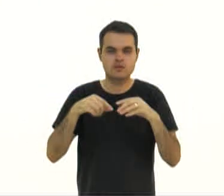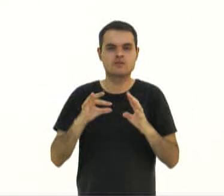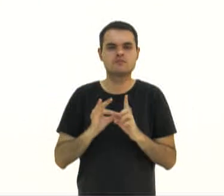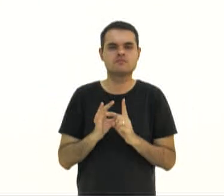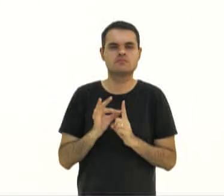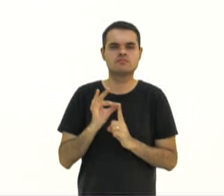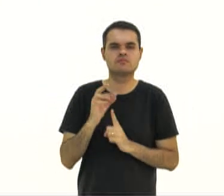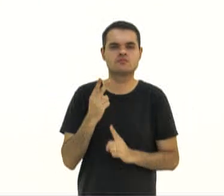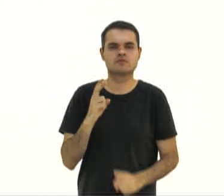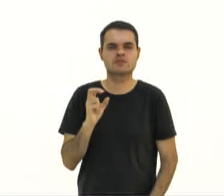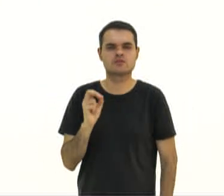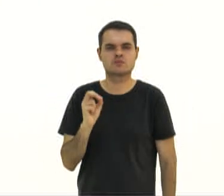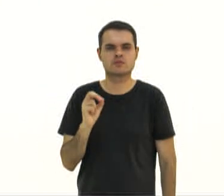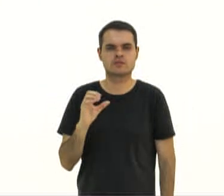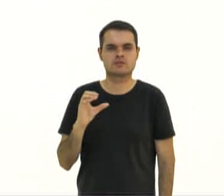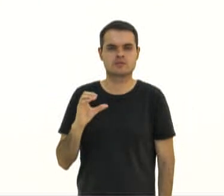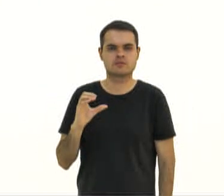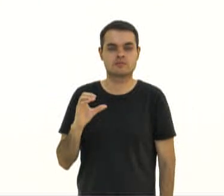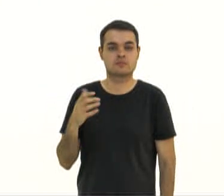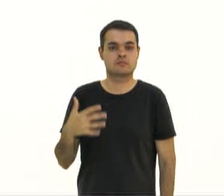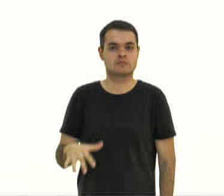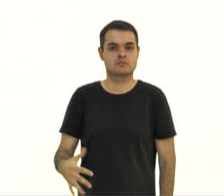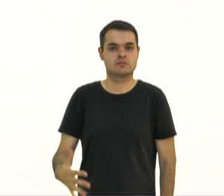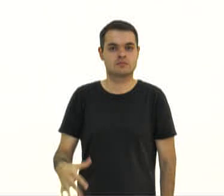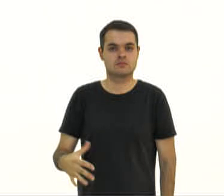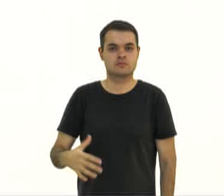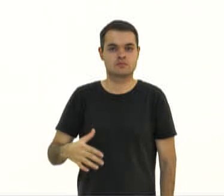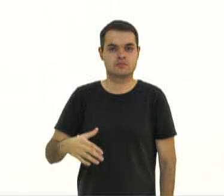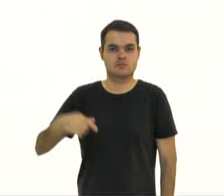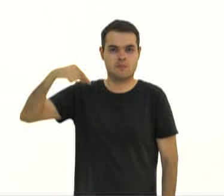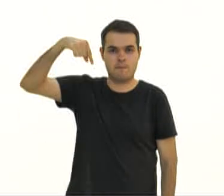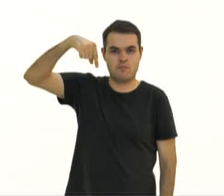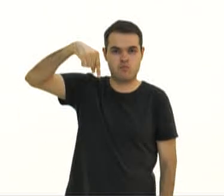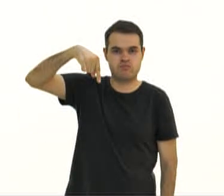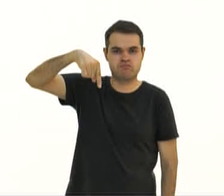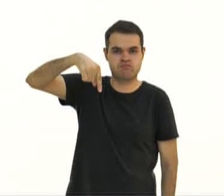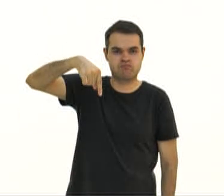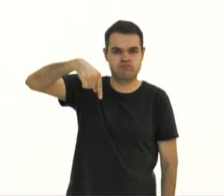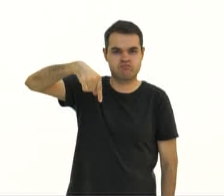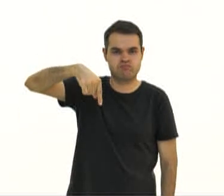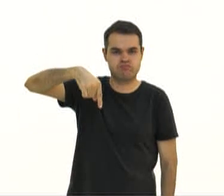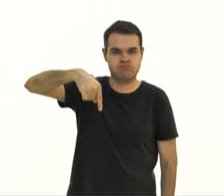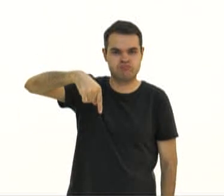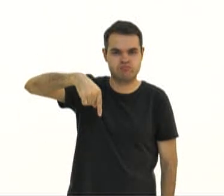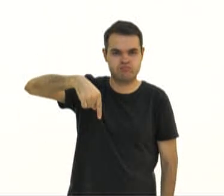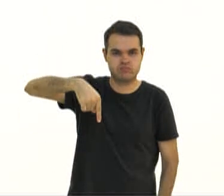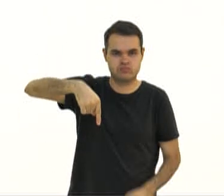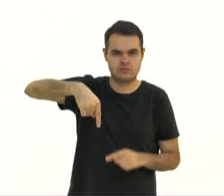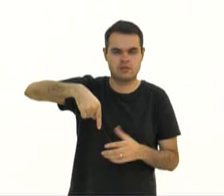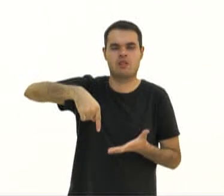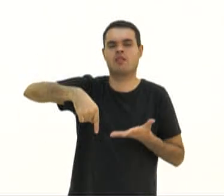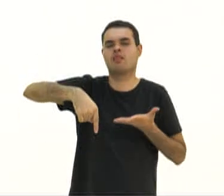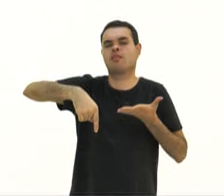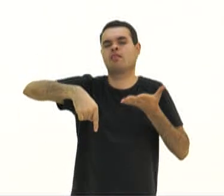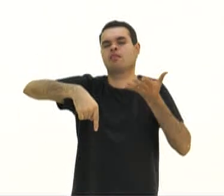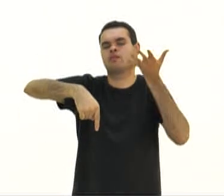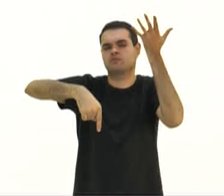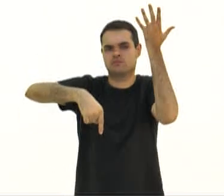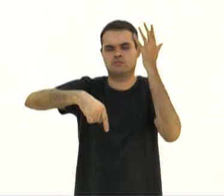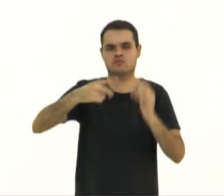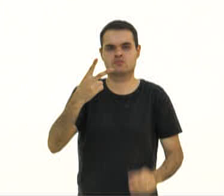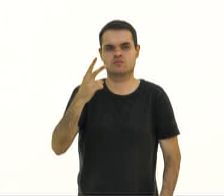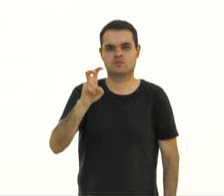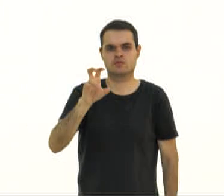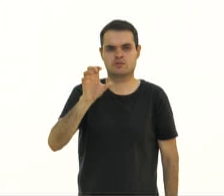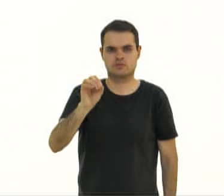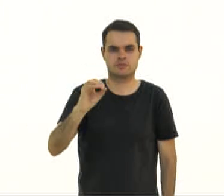250 graus Celsius. Ou seja, se você cavar 1 km para baixo, a temperatura pode chegar até 250 graus